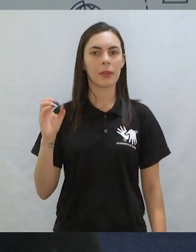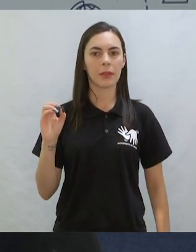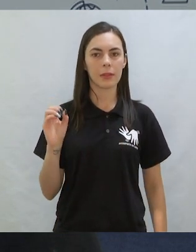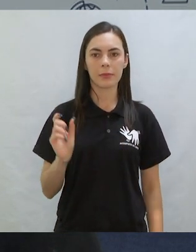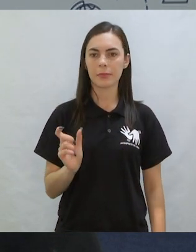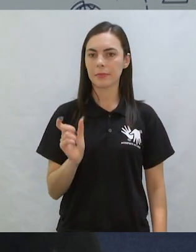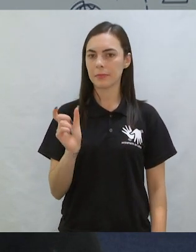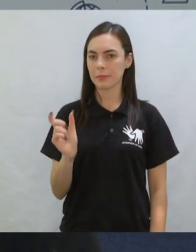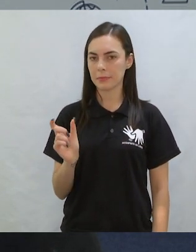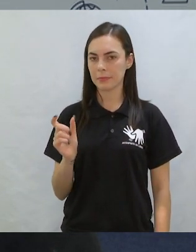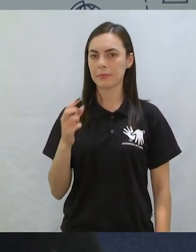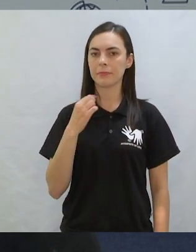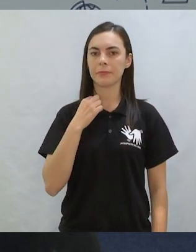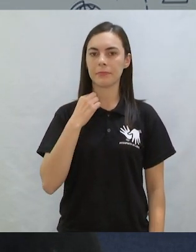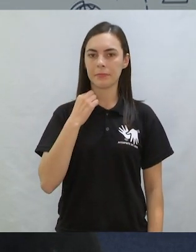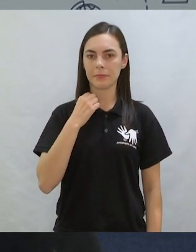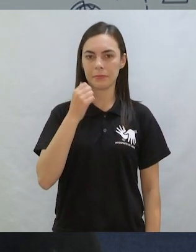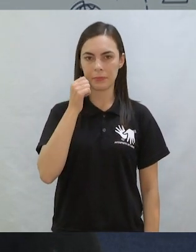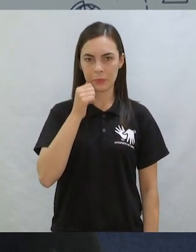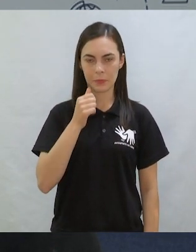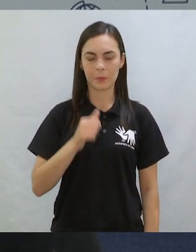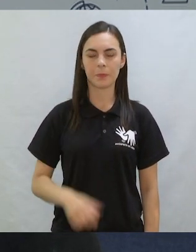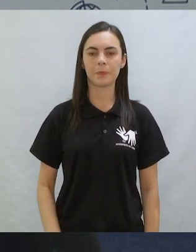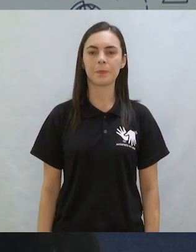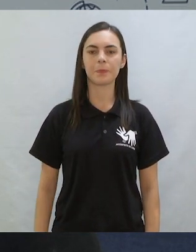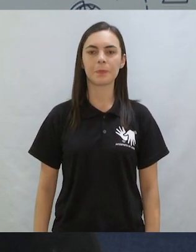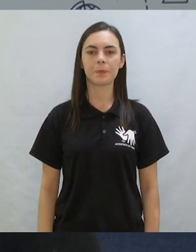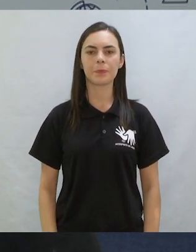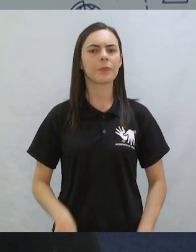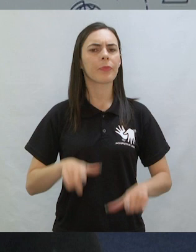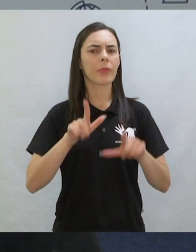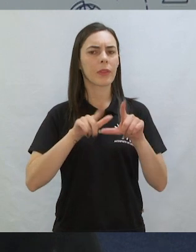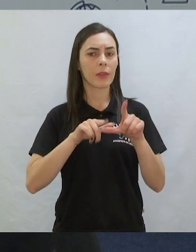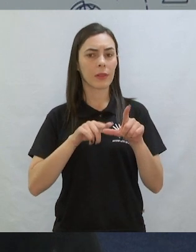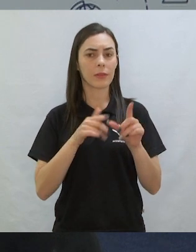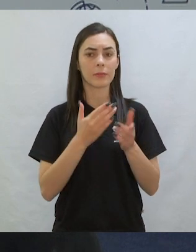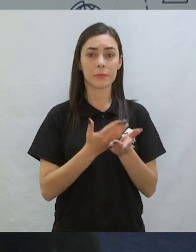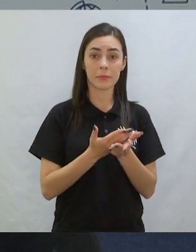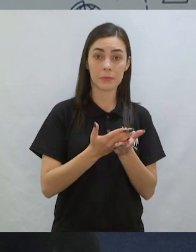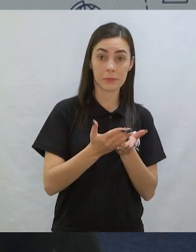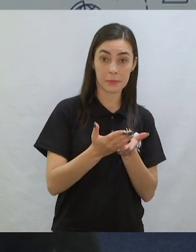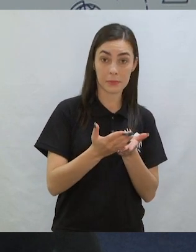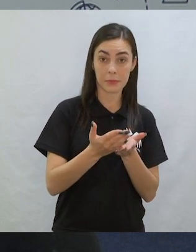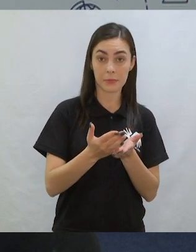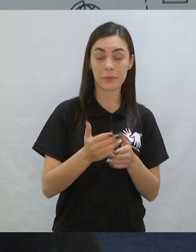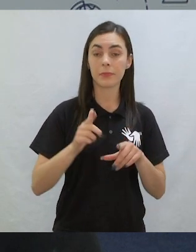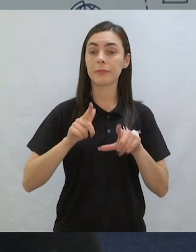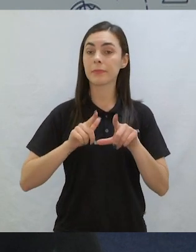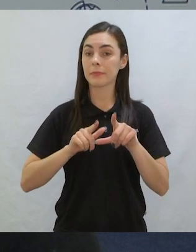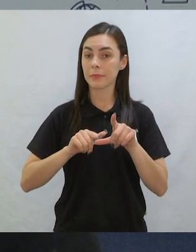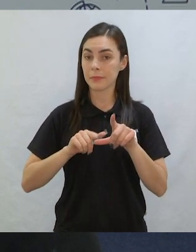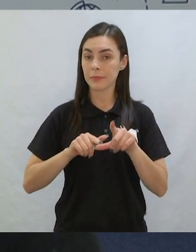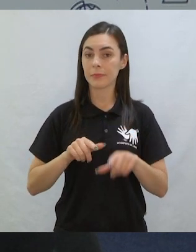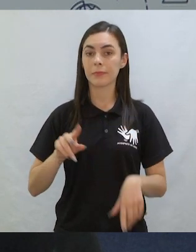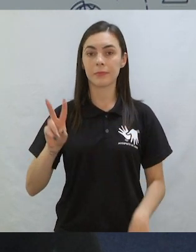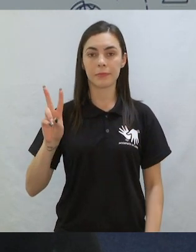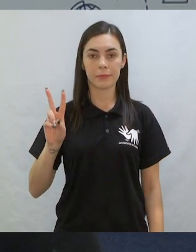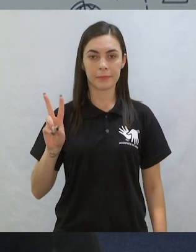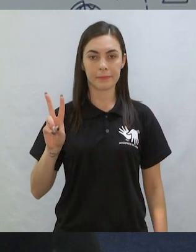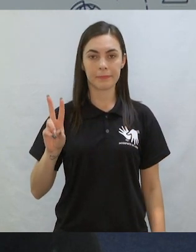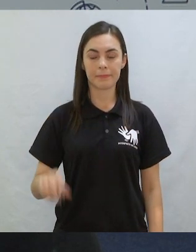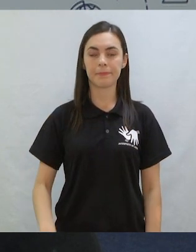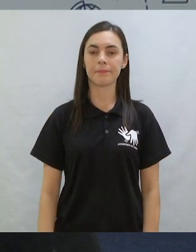letras formam a palavra voluntária. Muito bem. E a letra inicial é a